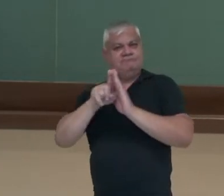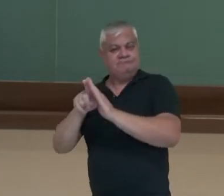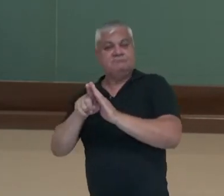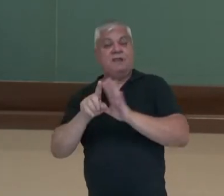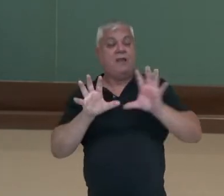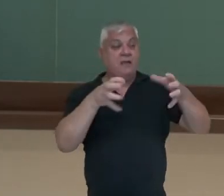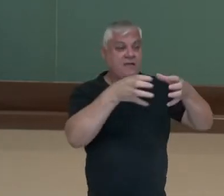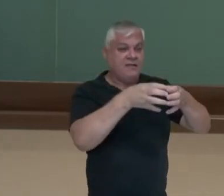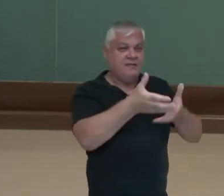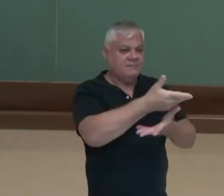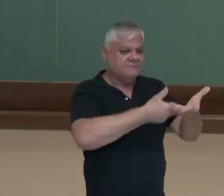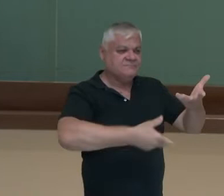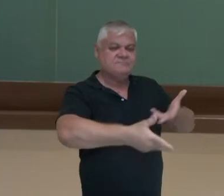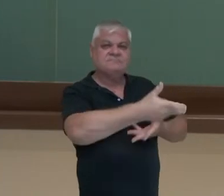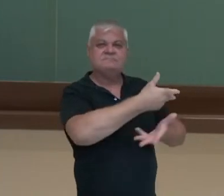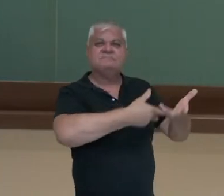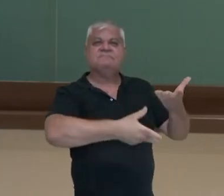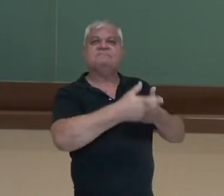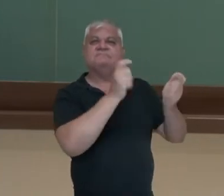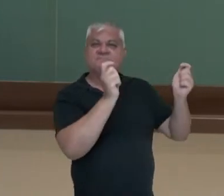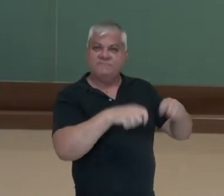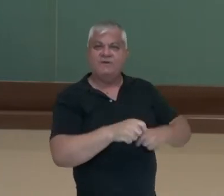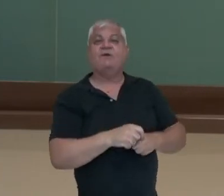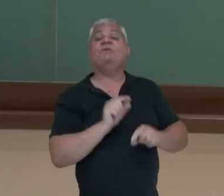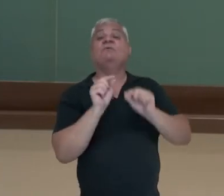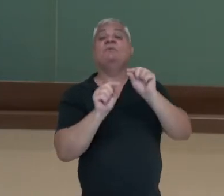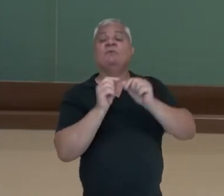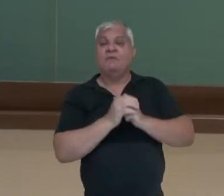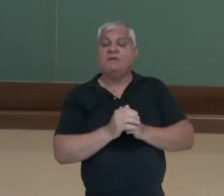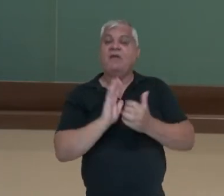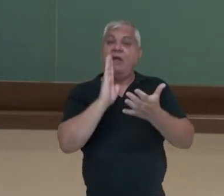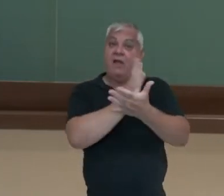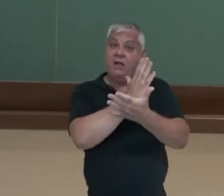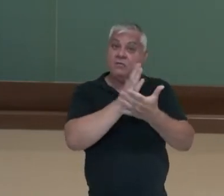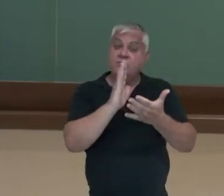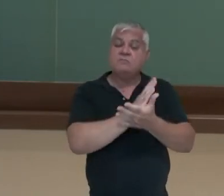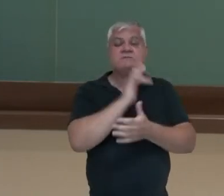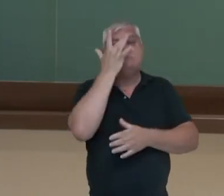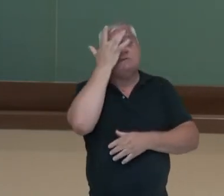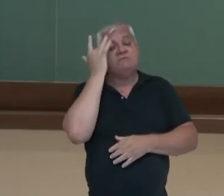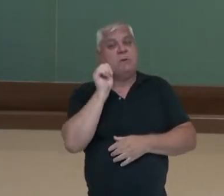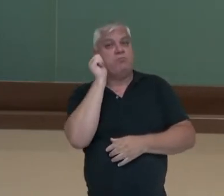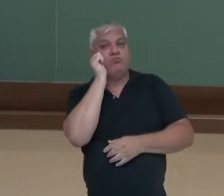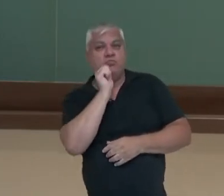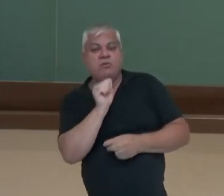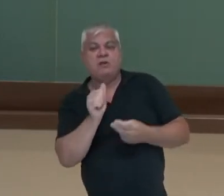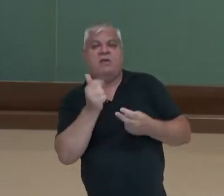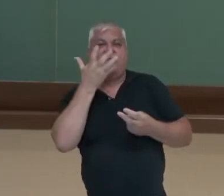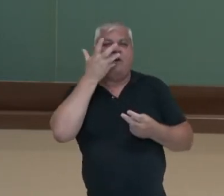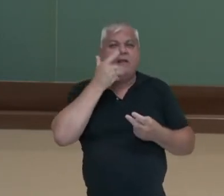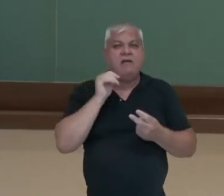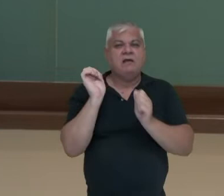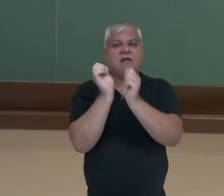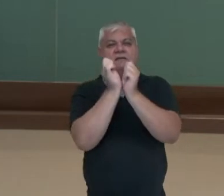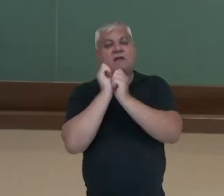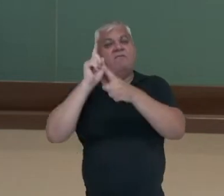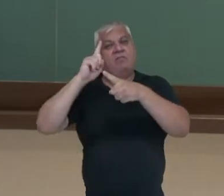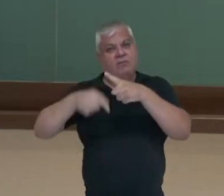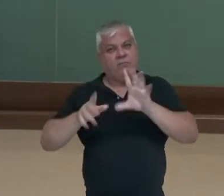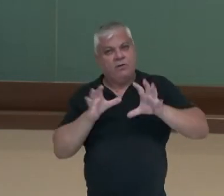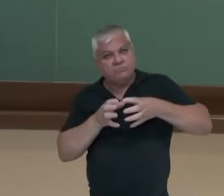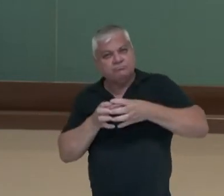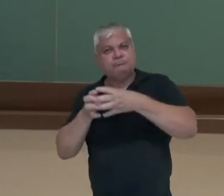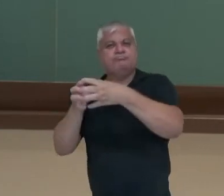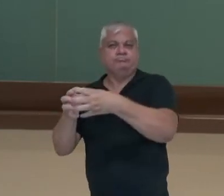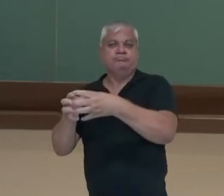ali, abre um pouco, né? Claro que eu falei para vocês as exceções, as mulheres, as crianças, escravos, estrangeiros não